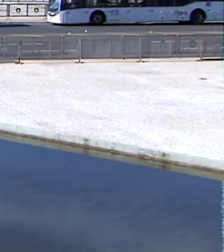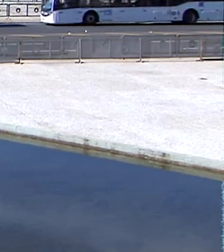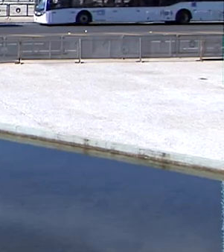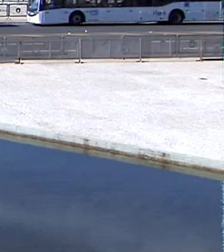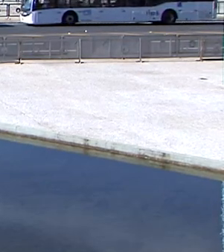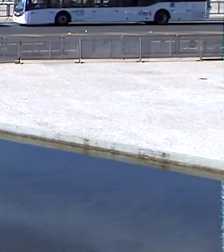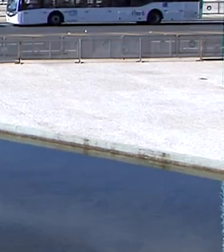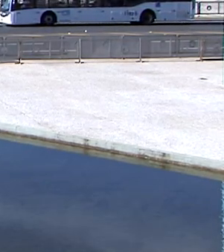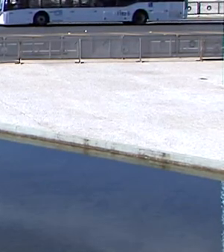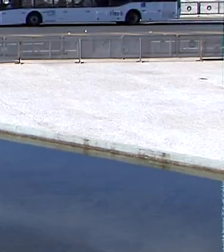Legendas Pedro Negri